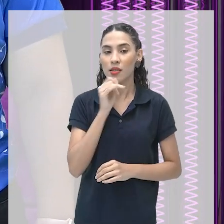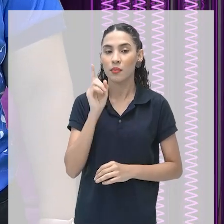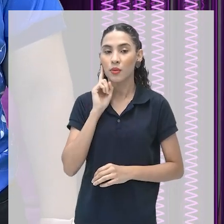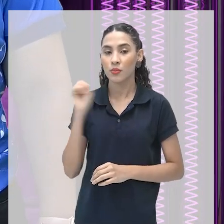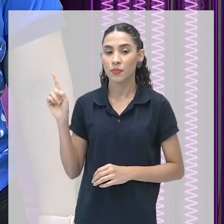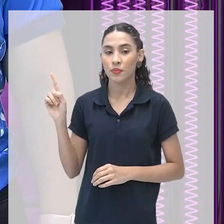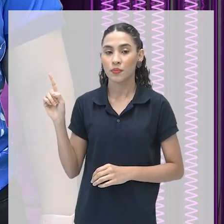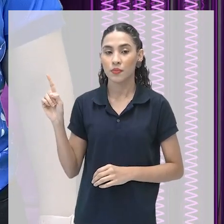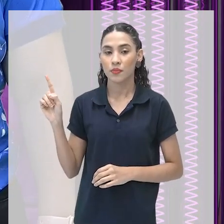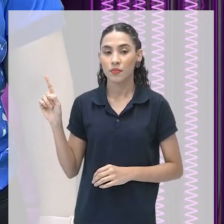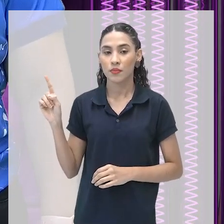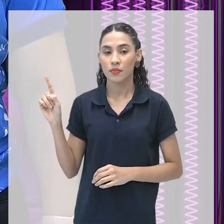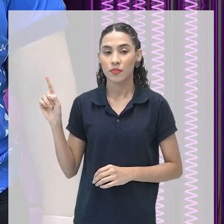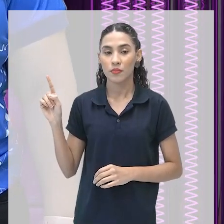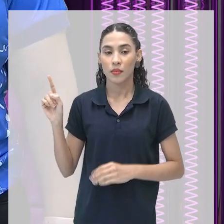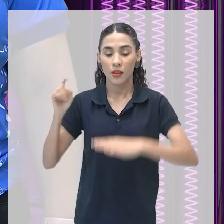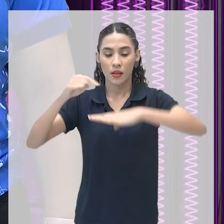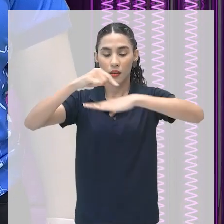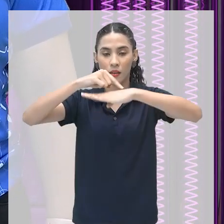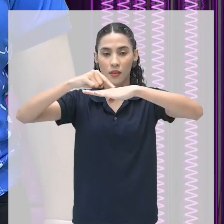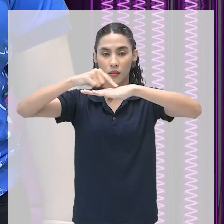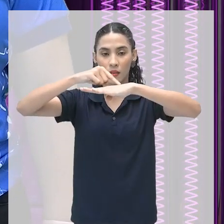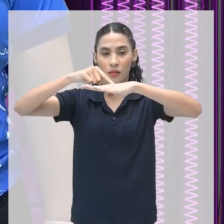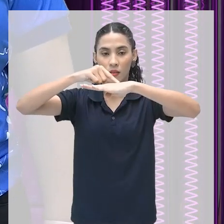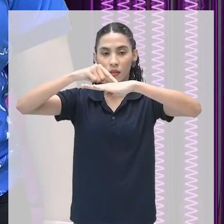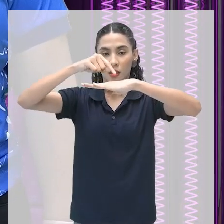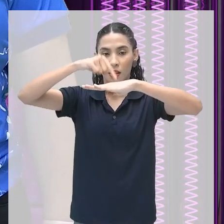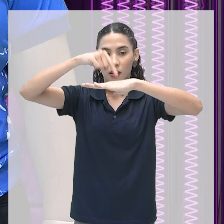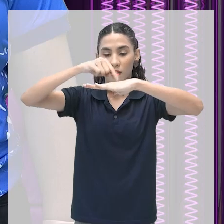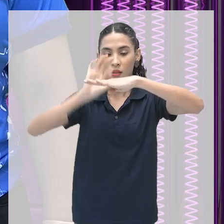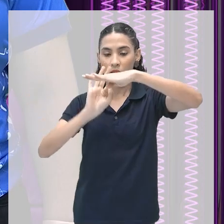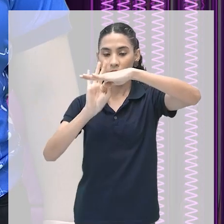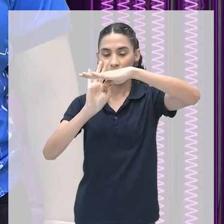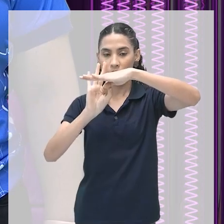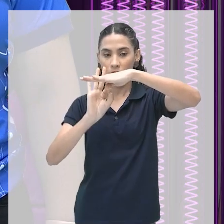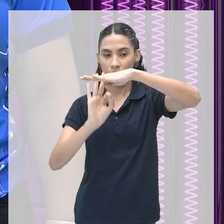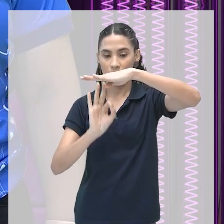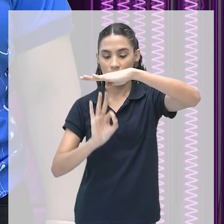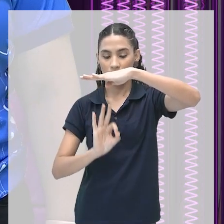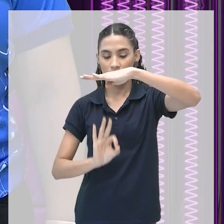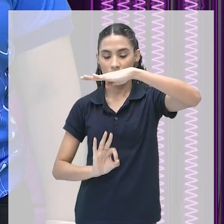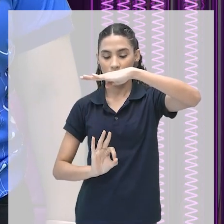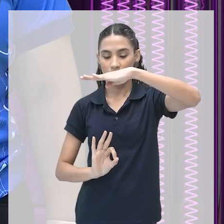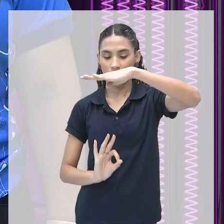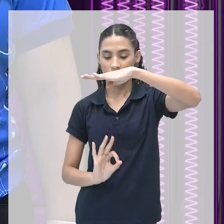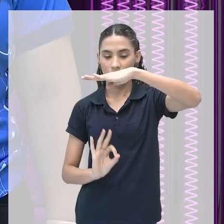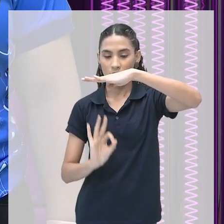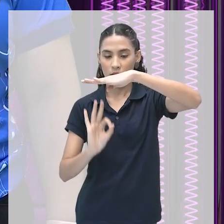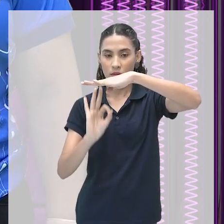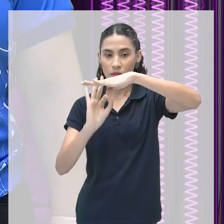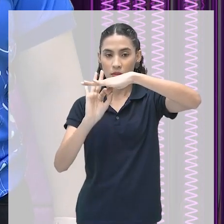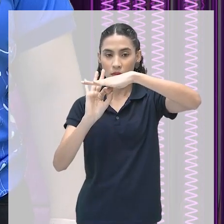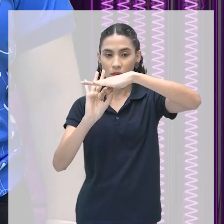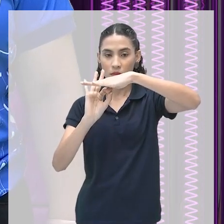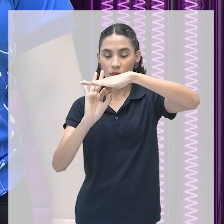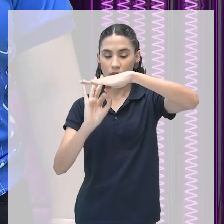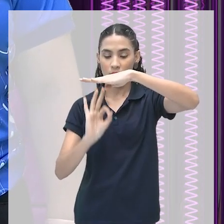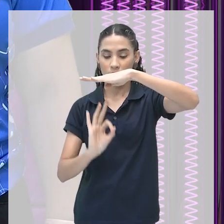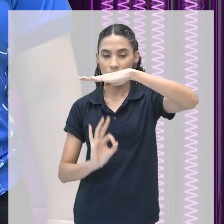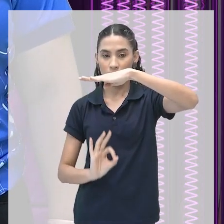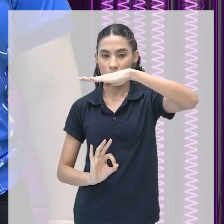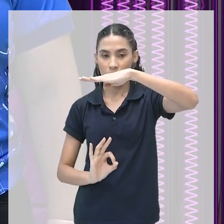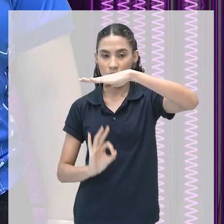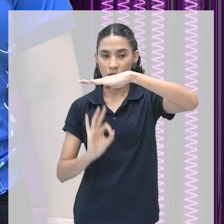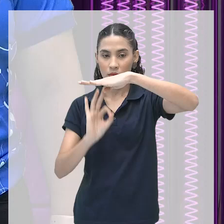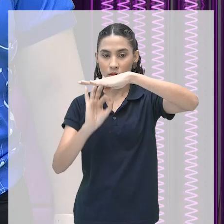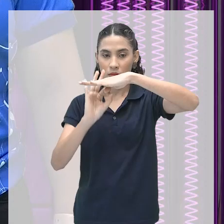aí, olha só, no centro da base, a gente vai pegar e traçar um segmento de reta até